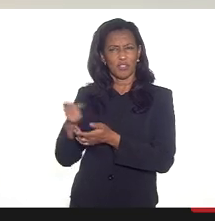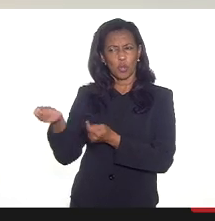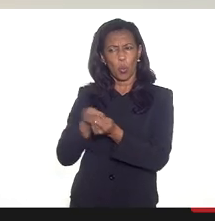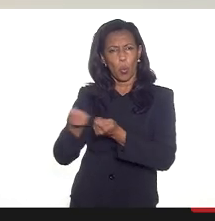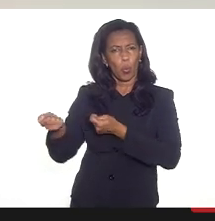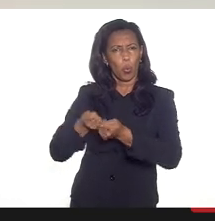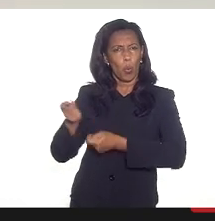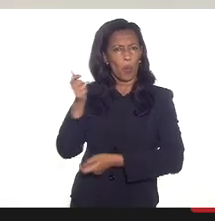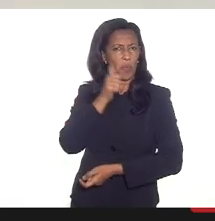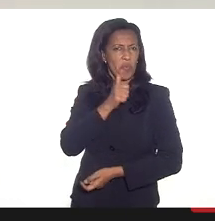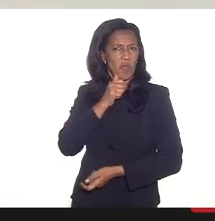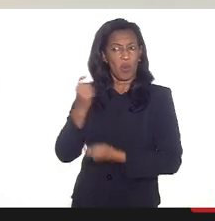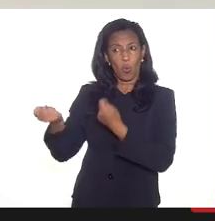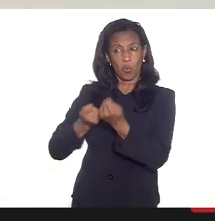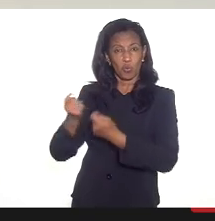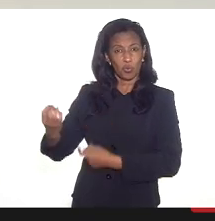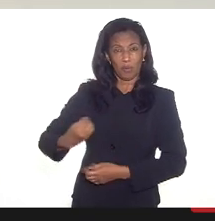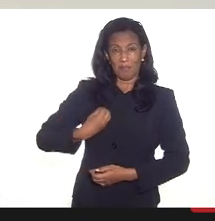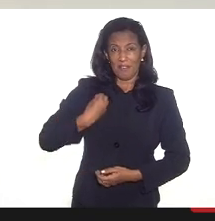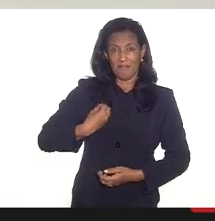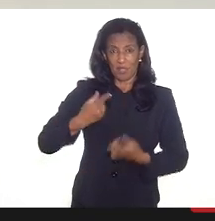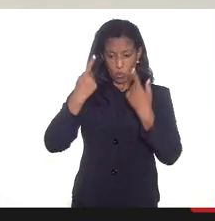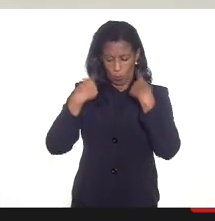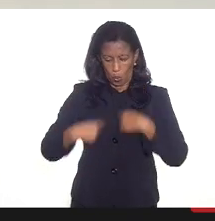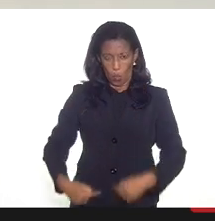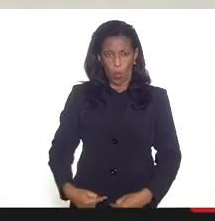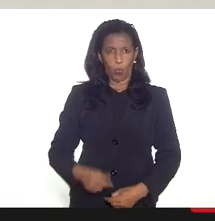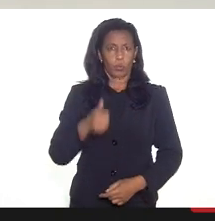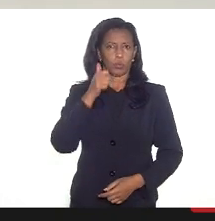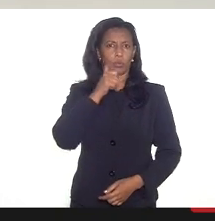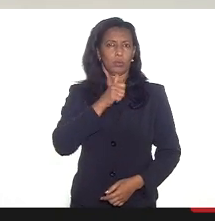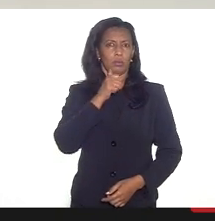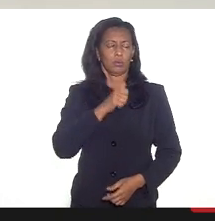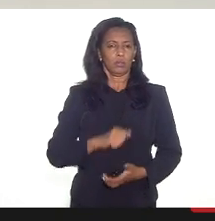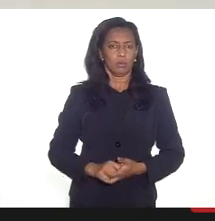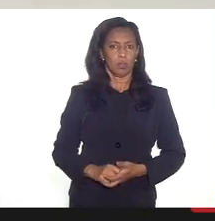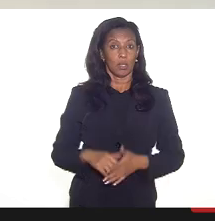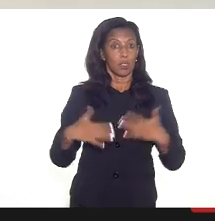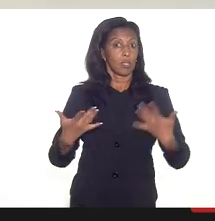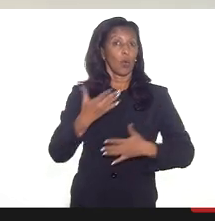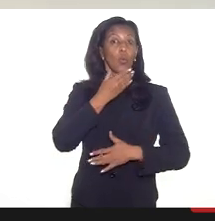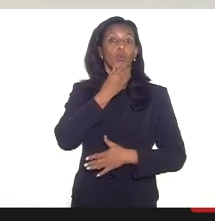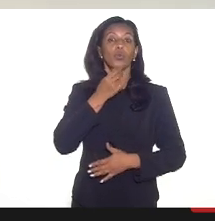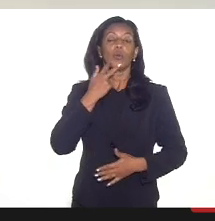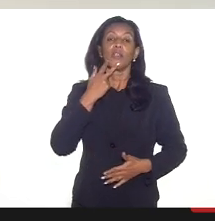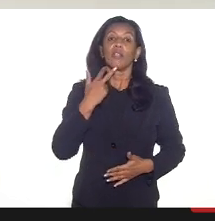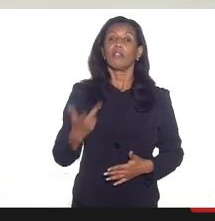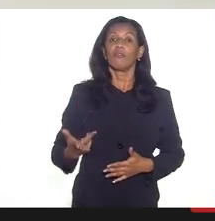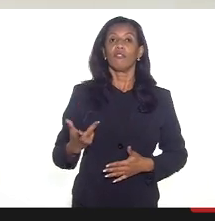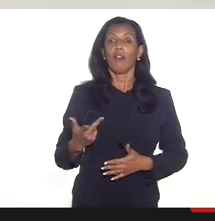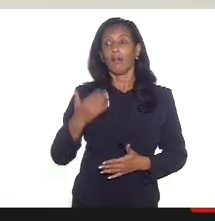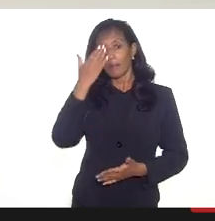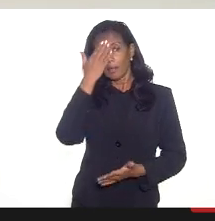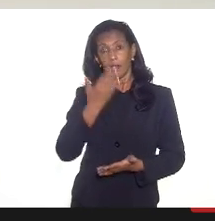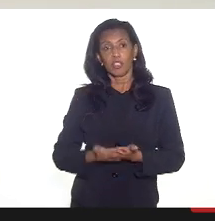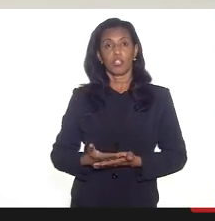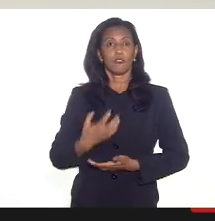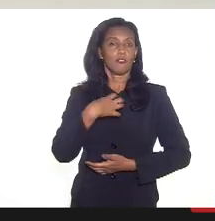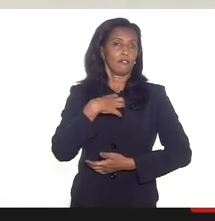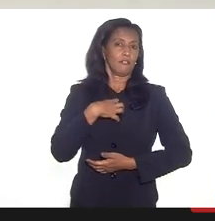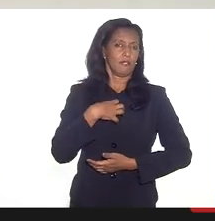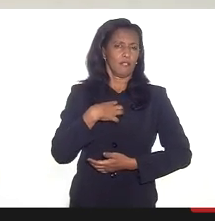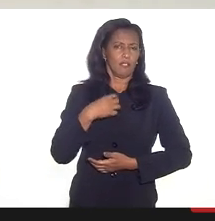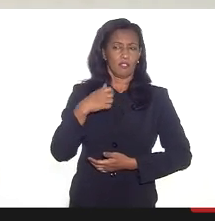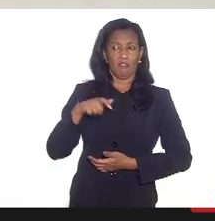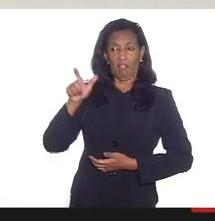mulher, controle sobre a vida e o corpo das mulheres. Só aqueles homens que falam, que sentem e que acreditam. Se ela